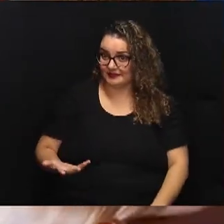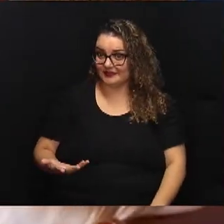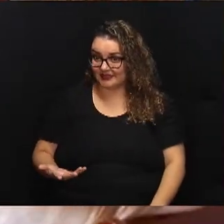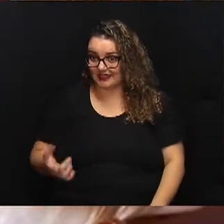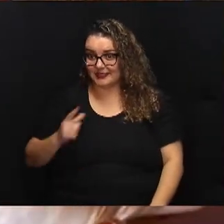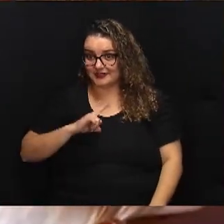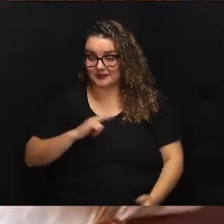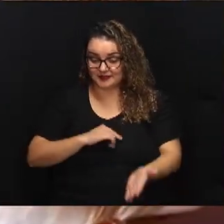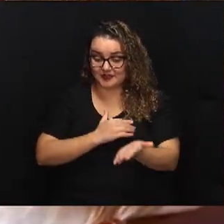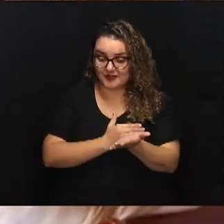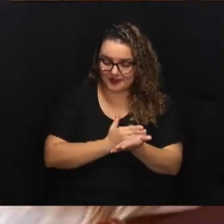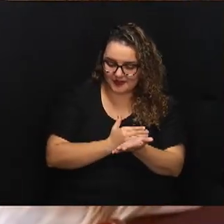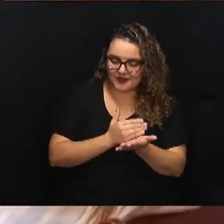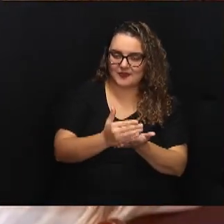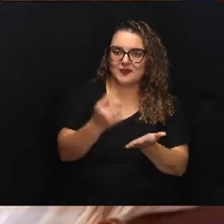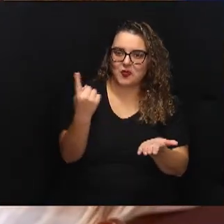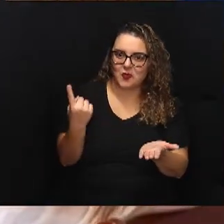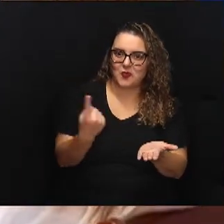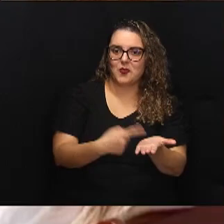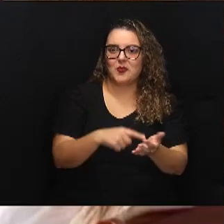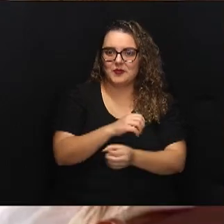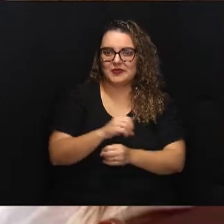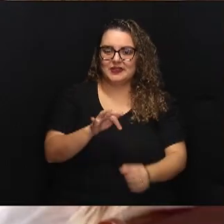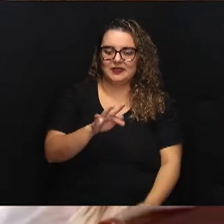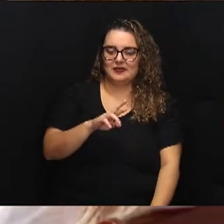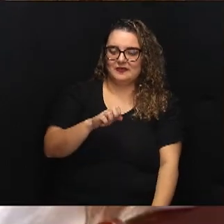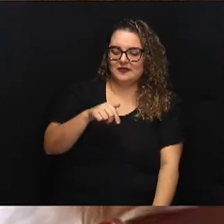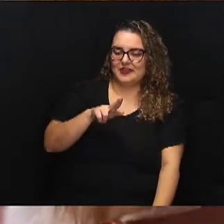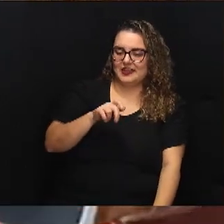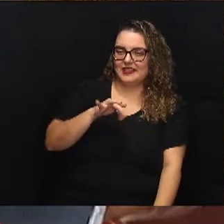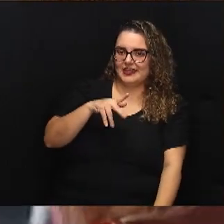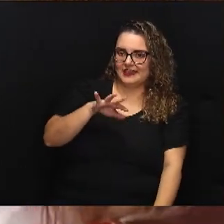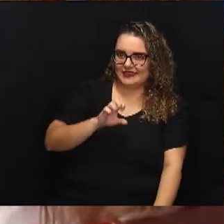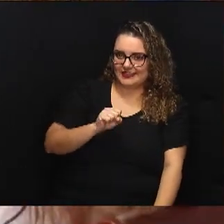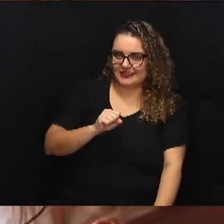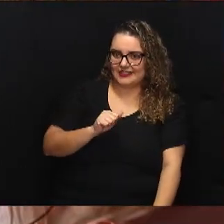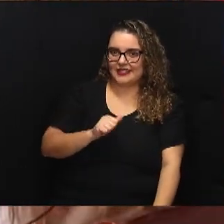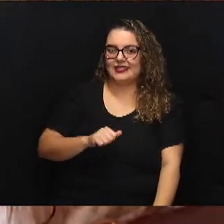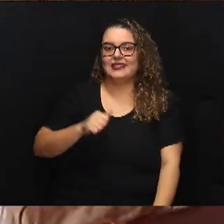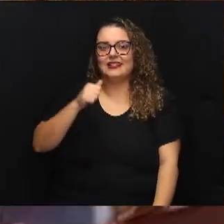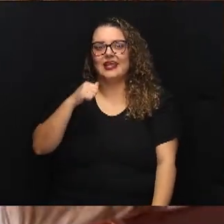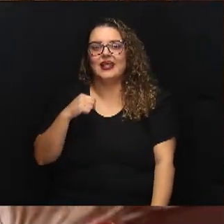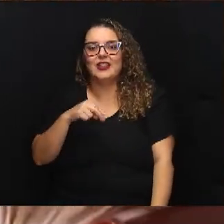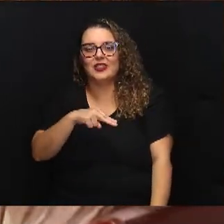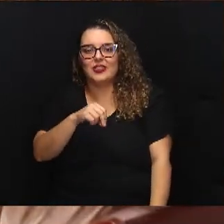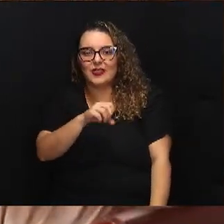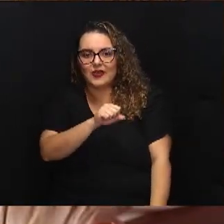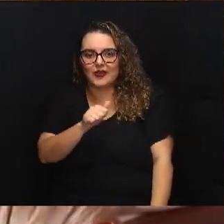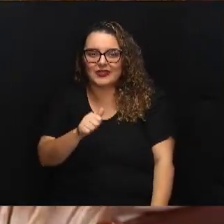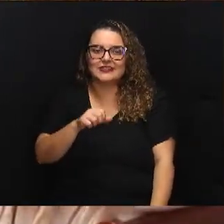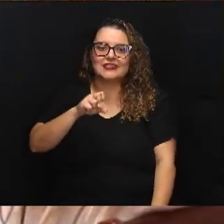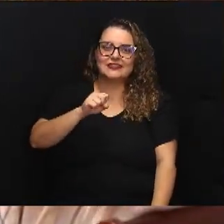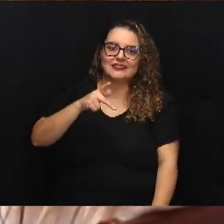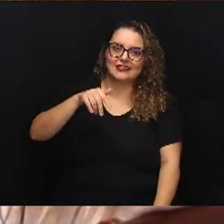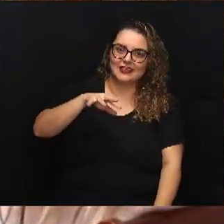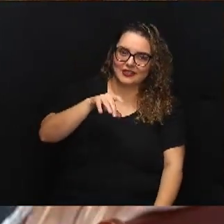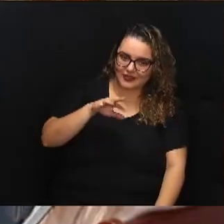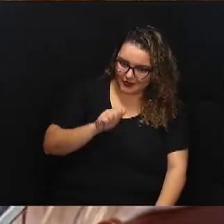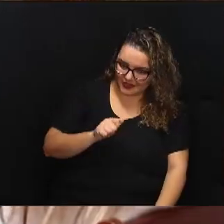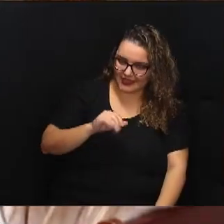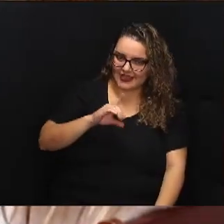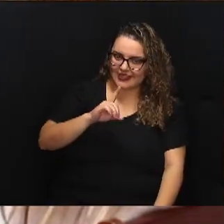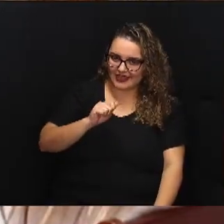o início da freguesia de Nossa Senhora da Conceição das Campinas do Mato Grosso, já que